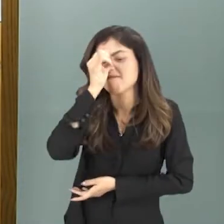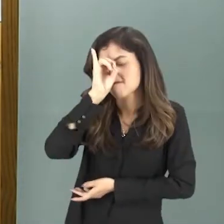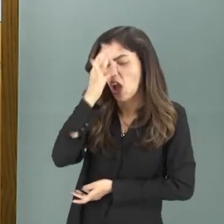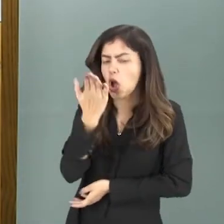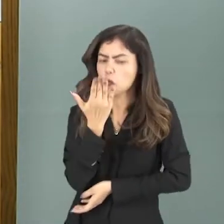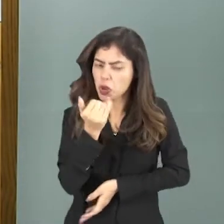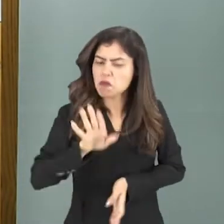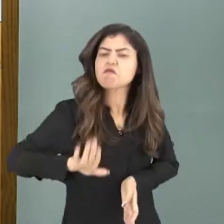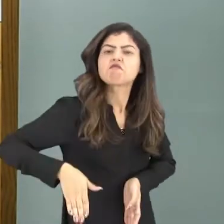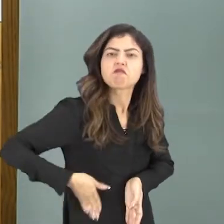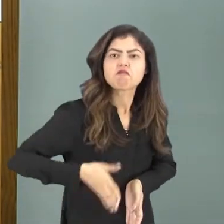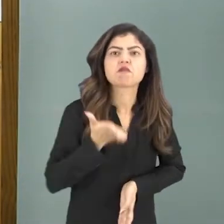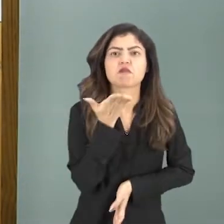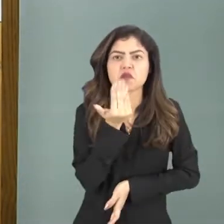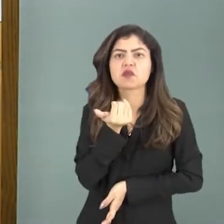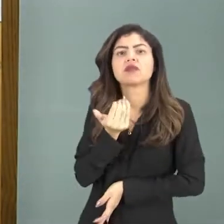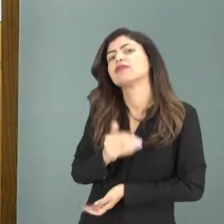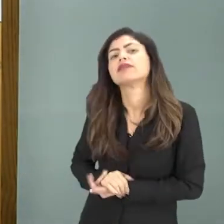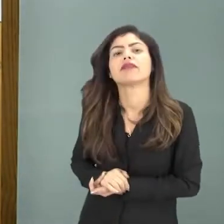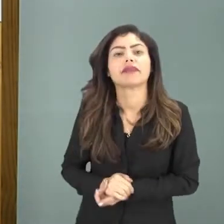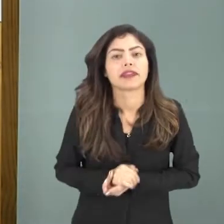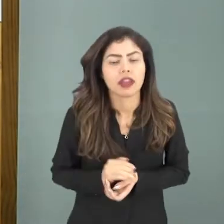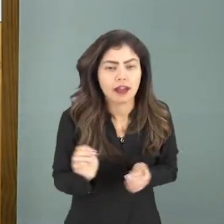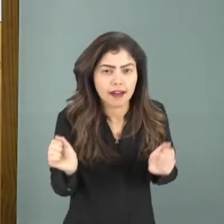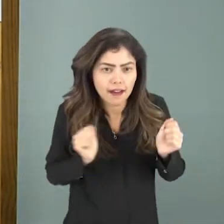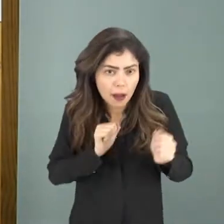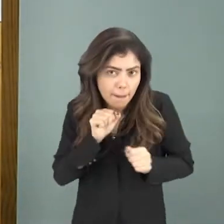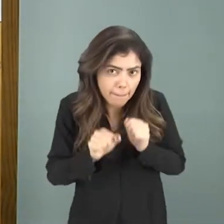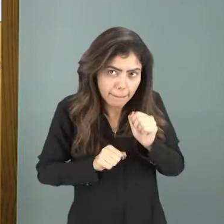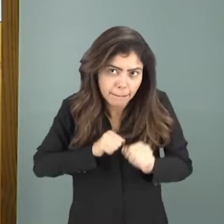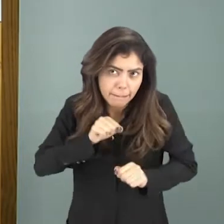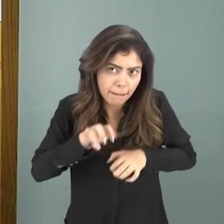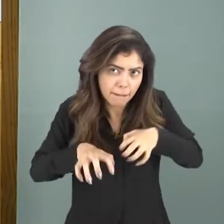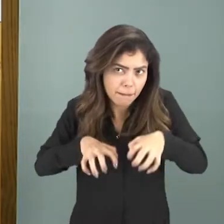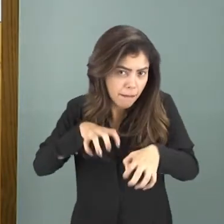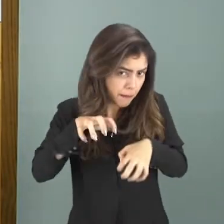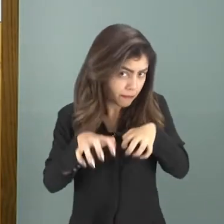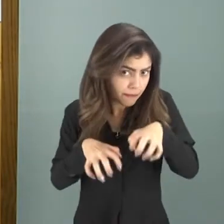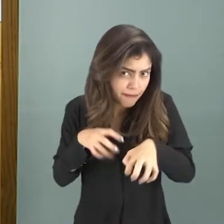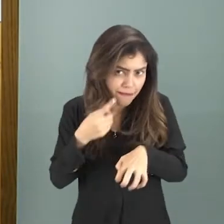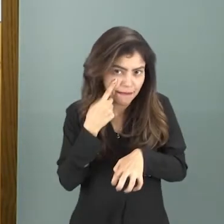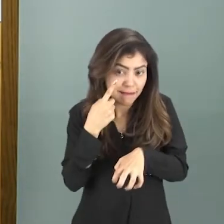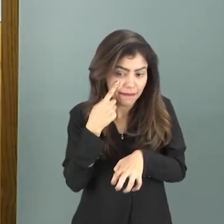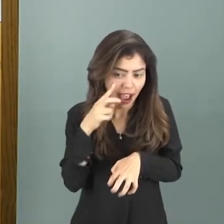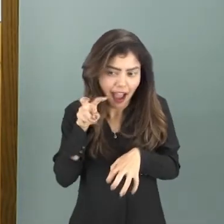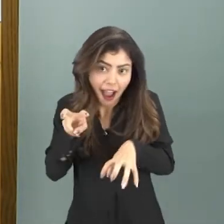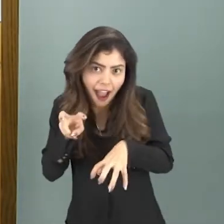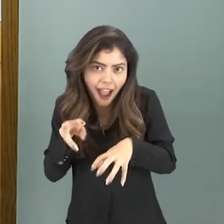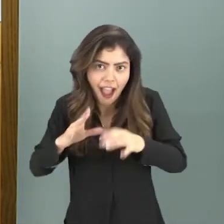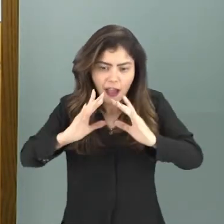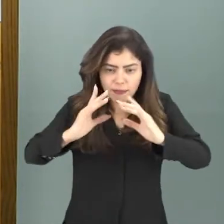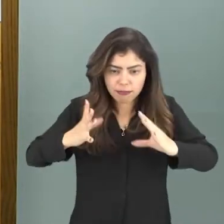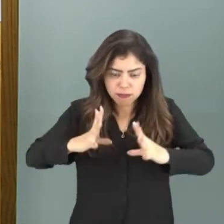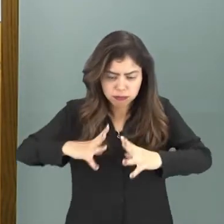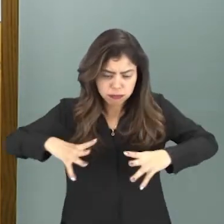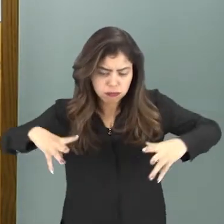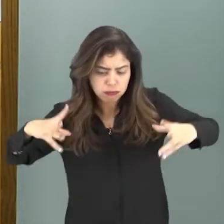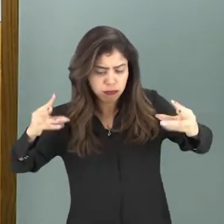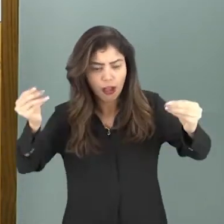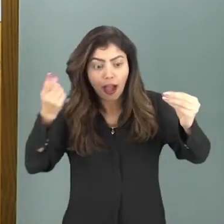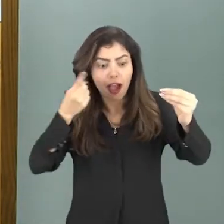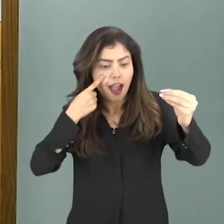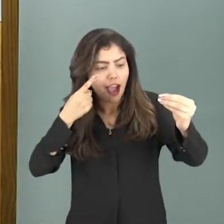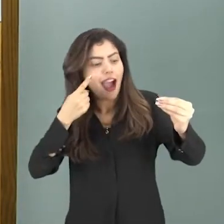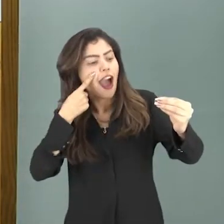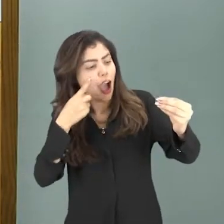3 porquinhos para me alimentar. Assim o lobo mau correu primeiramente para a casa de palha. Ele